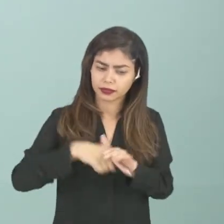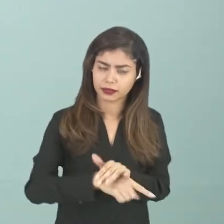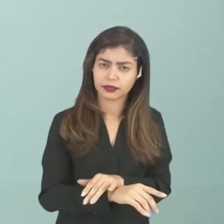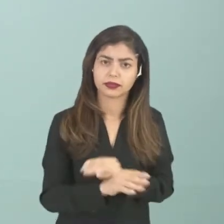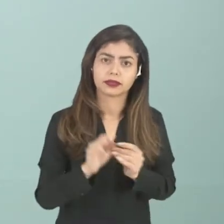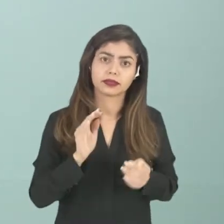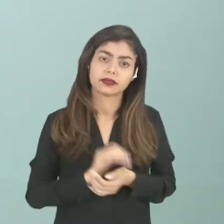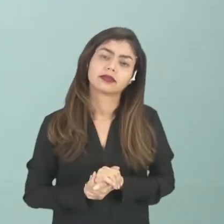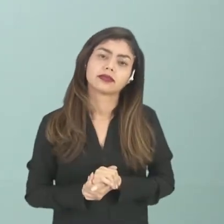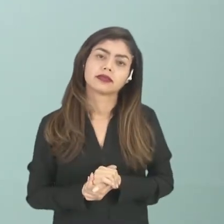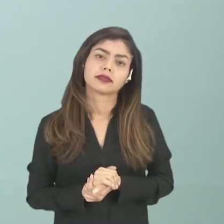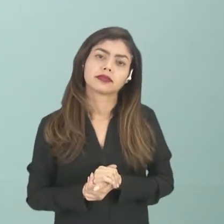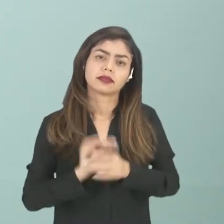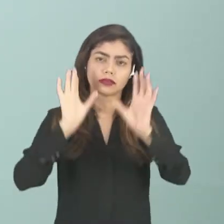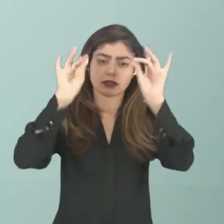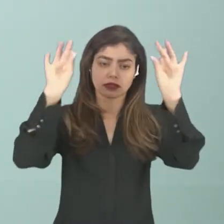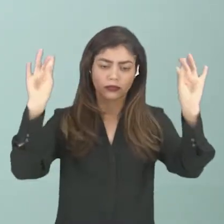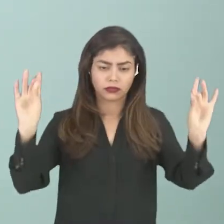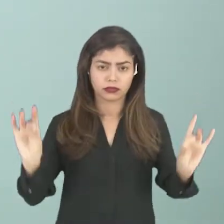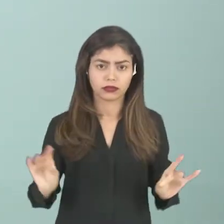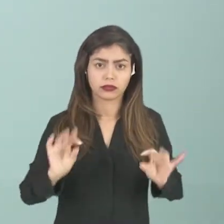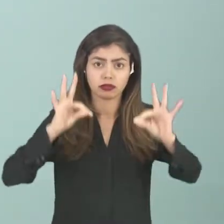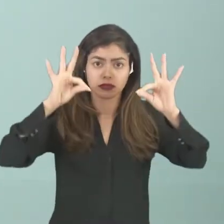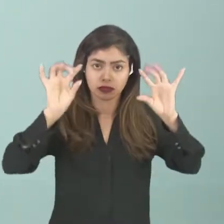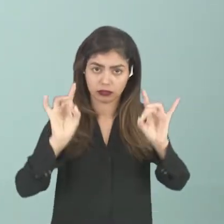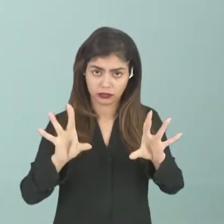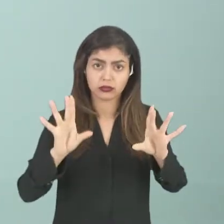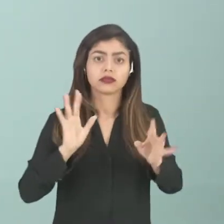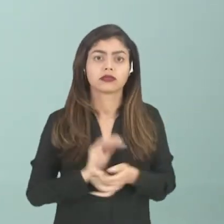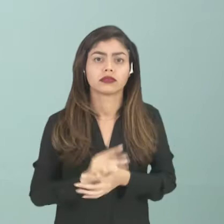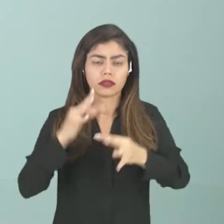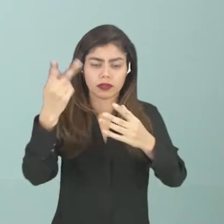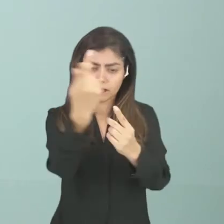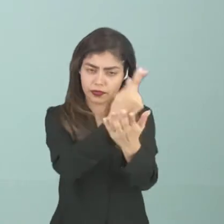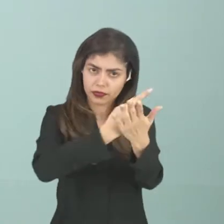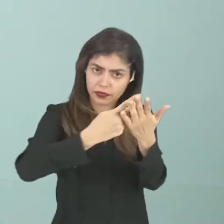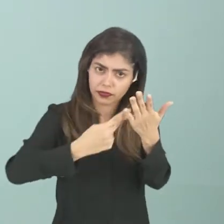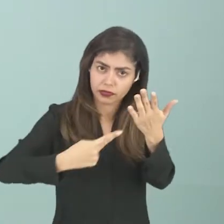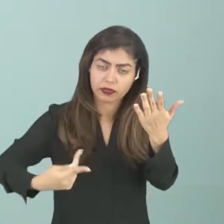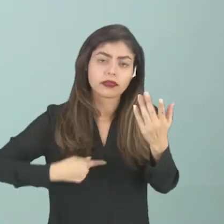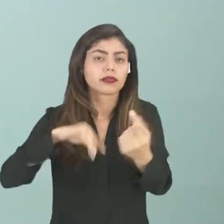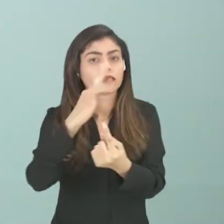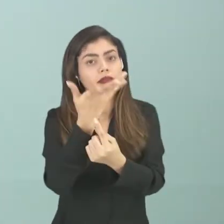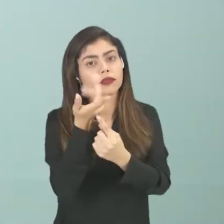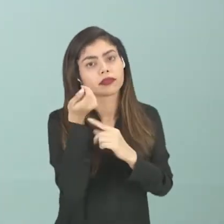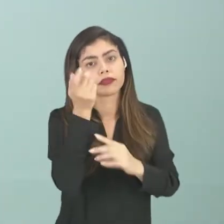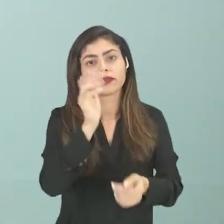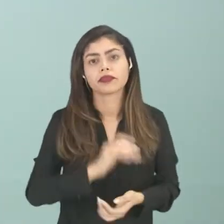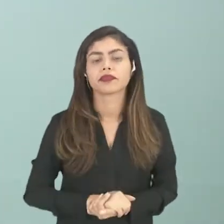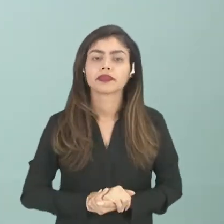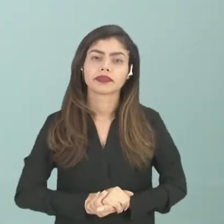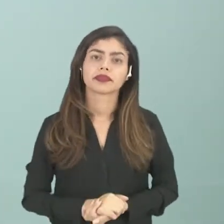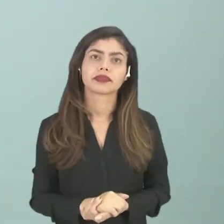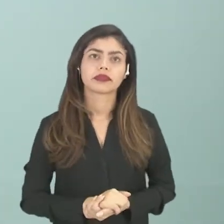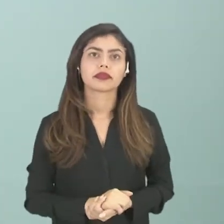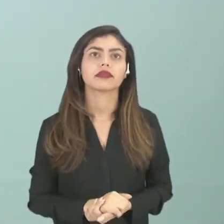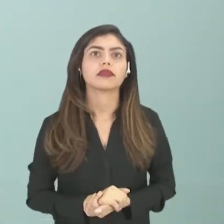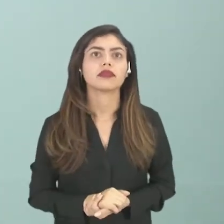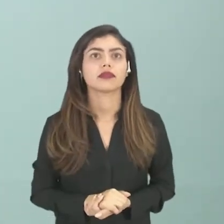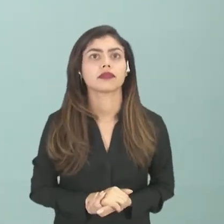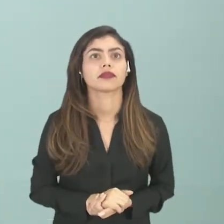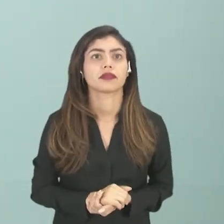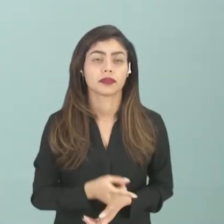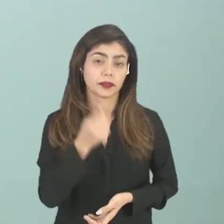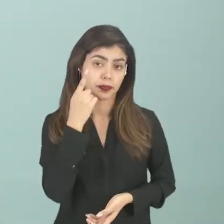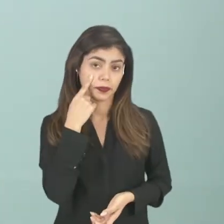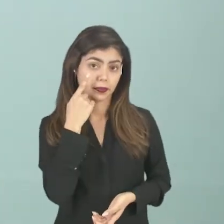desse contorno, né, da questão da poética artística. Bem, nós vamos